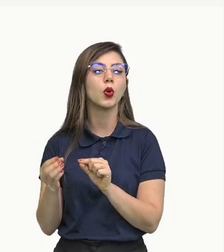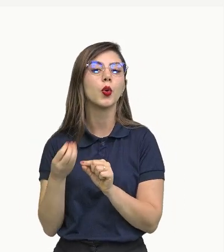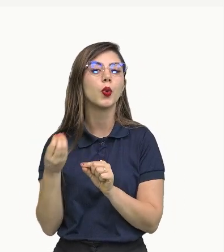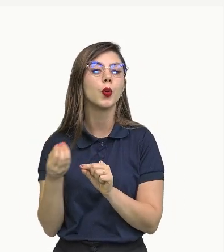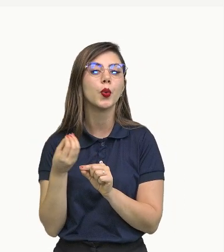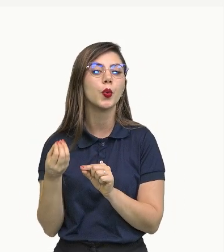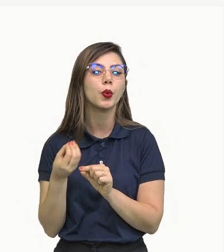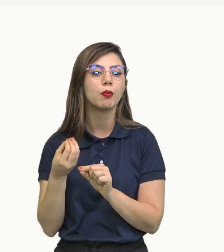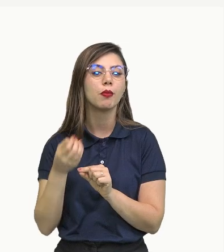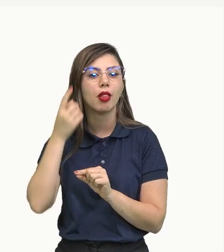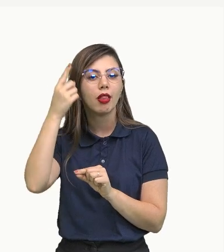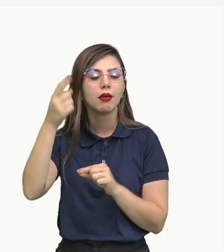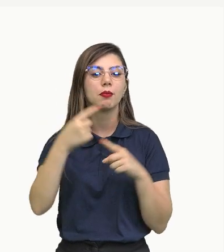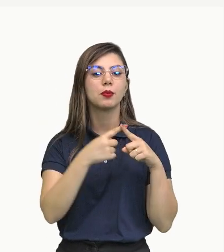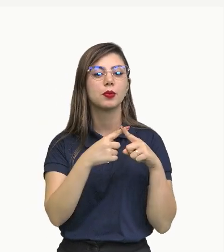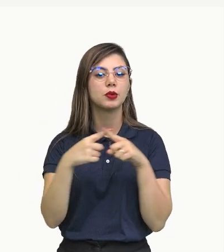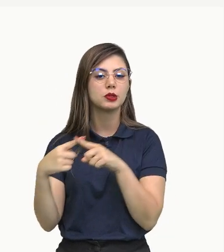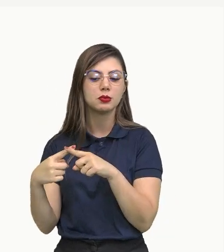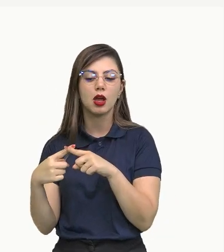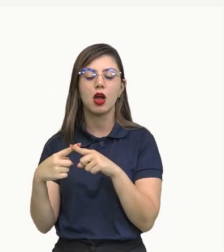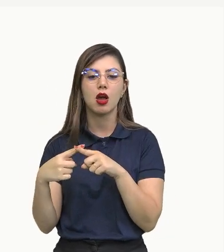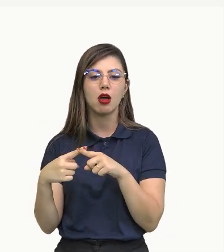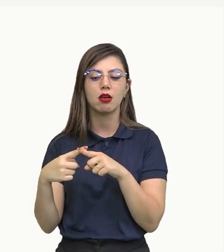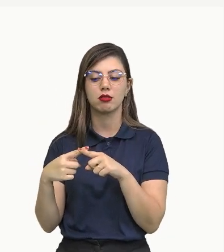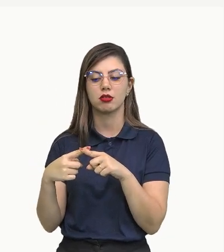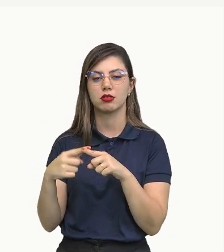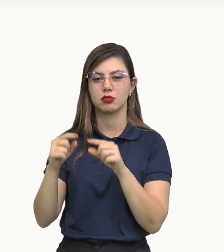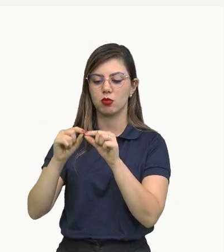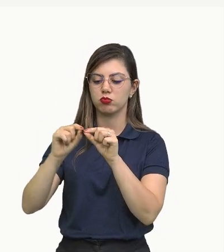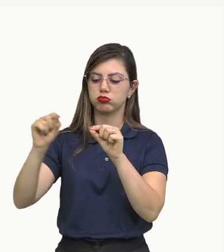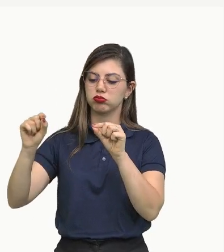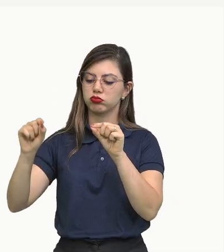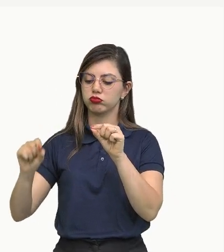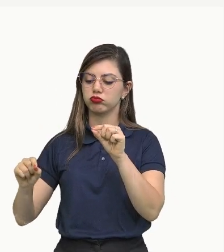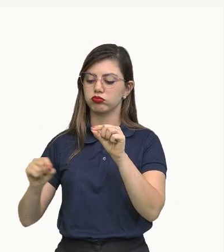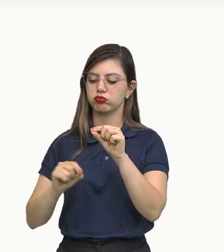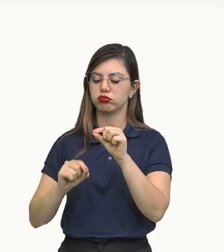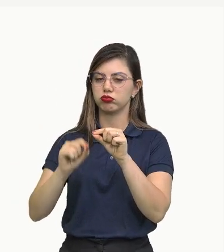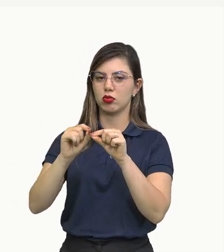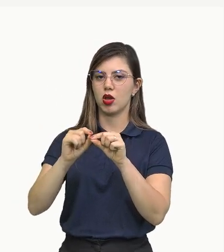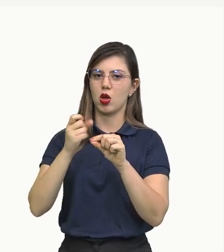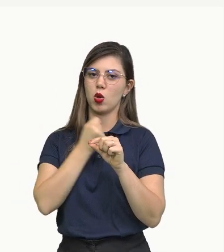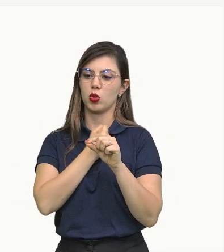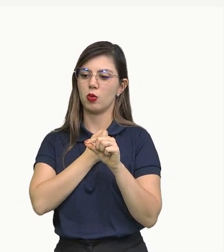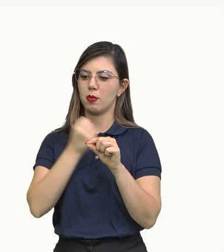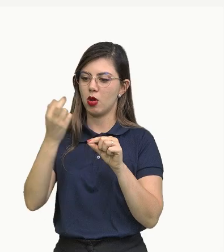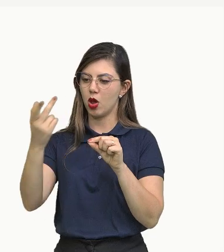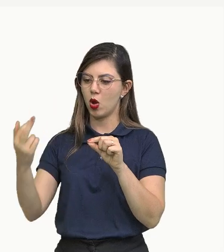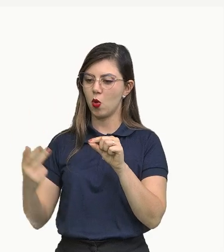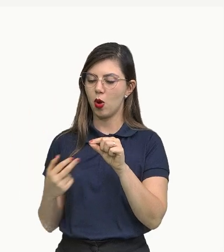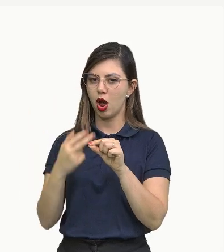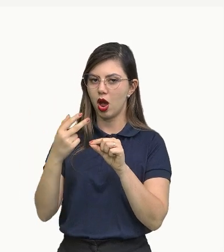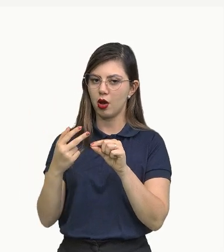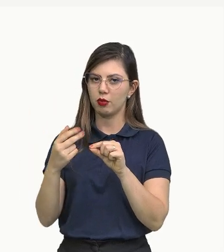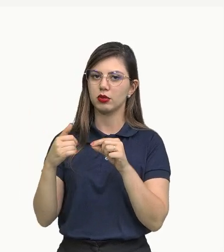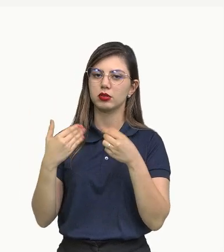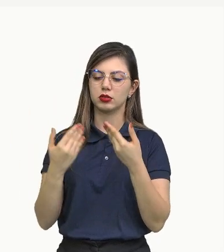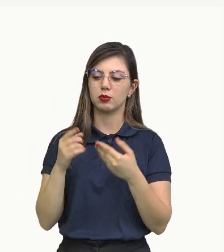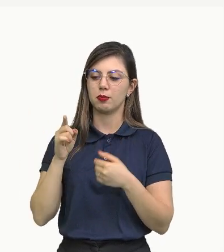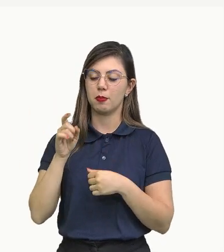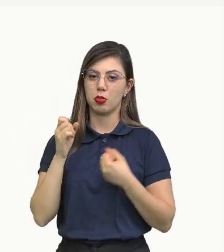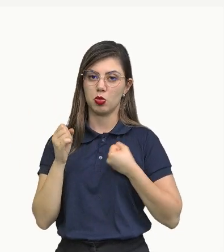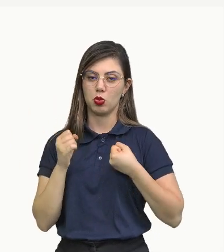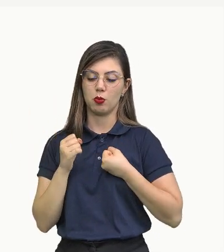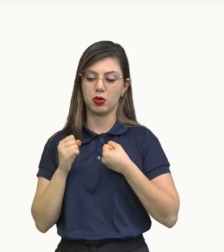dado pela multiplicação da aresta por ela mesma quantas vezes? 3 vezes. Foi por isso que lá,